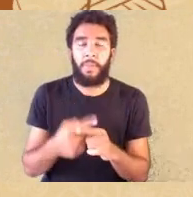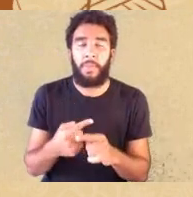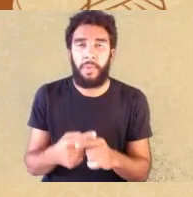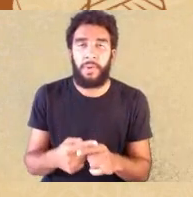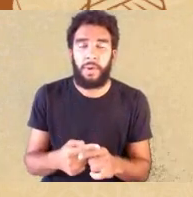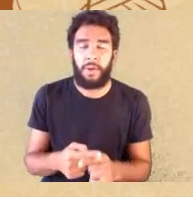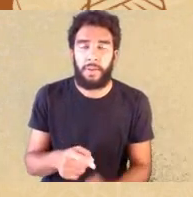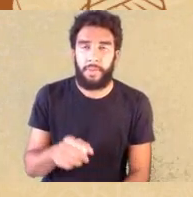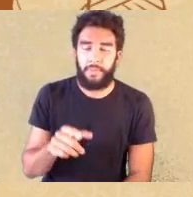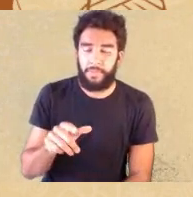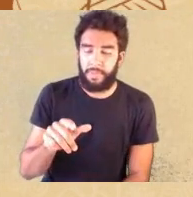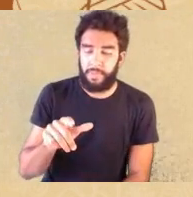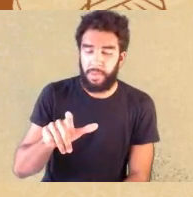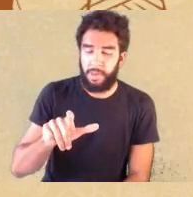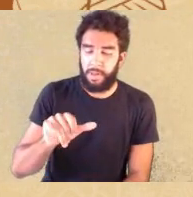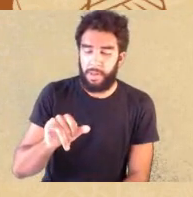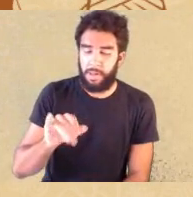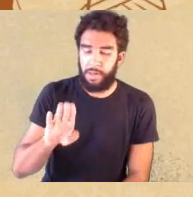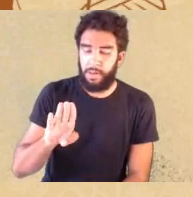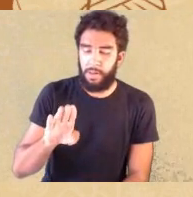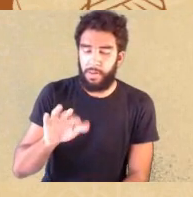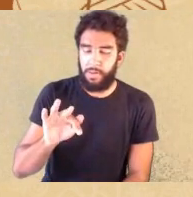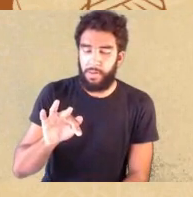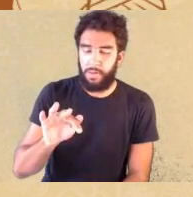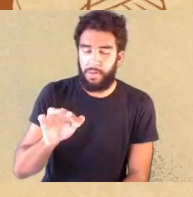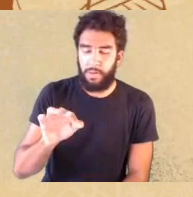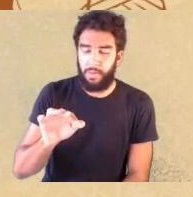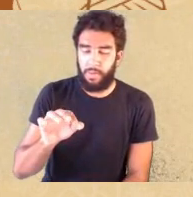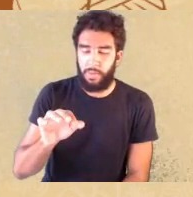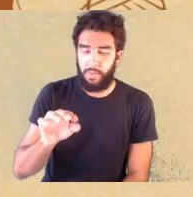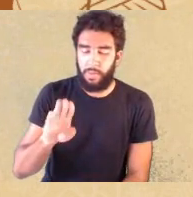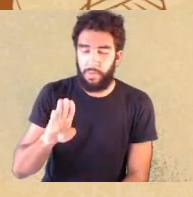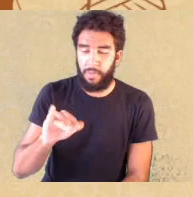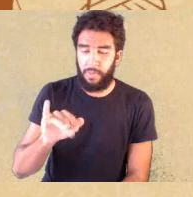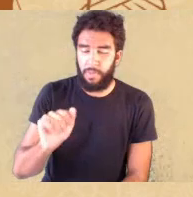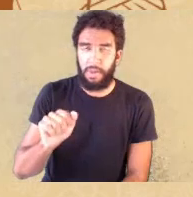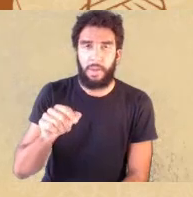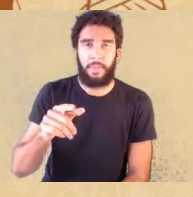né? Porque é muito evidente os impactos da bifobia aí, particularmente no Brasil,